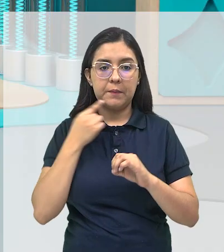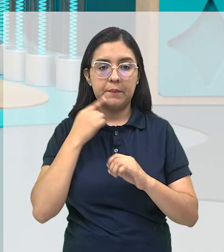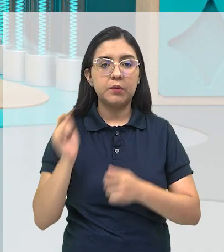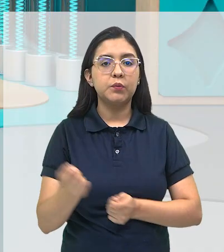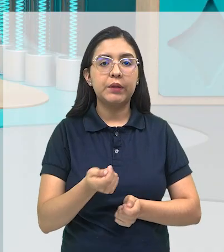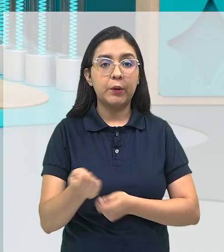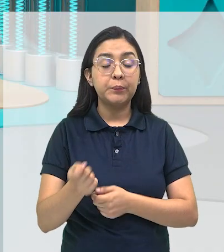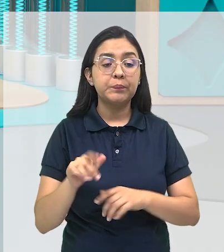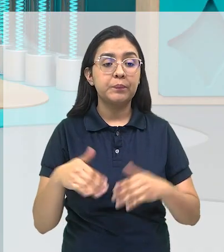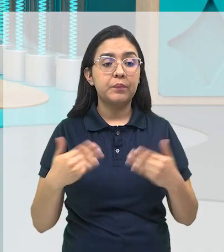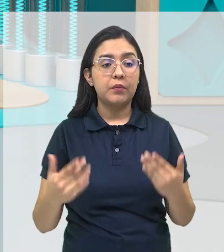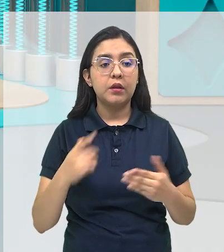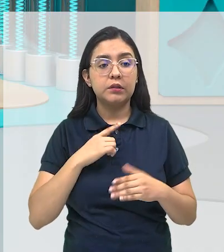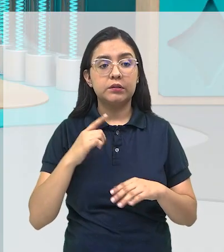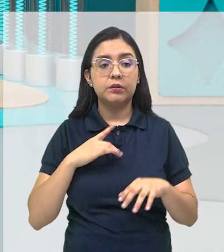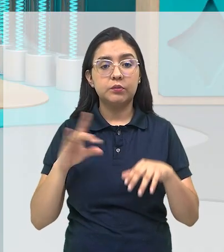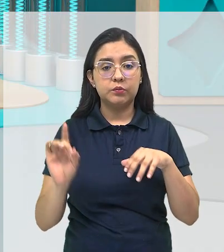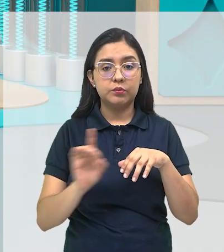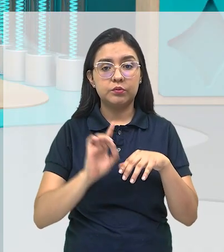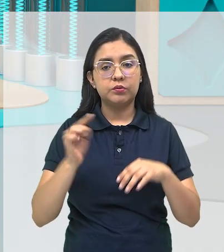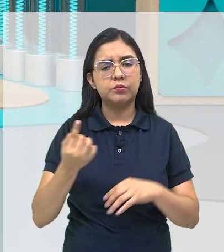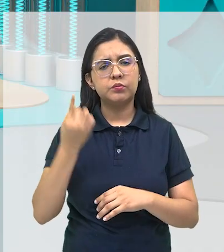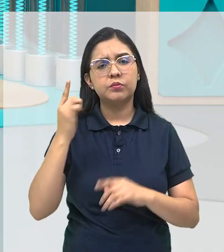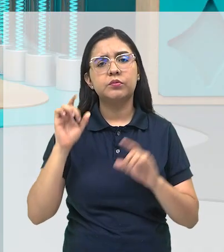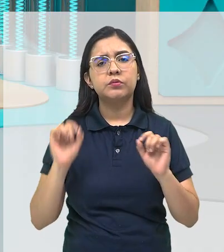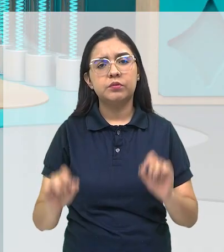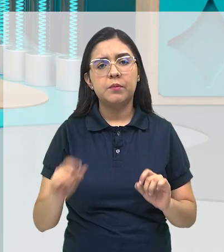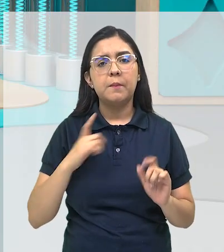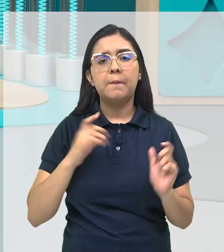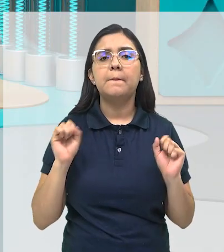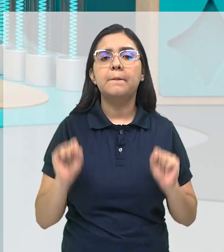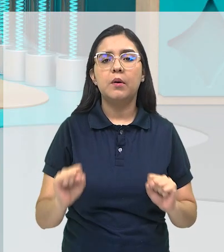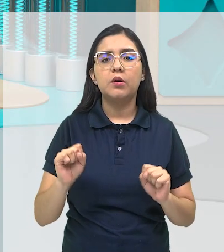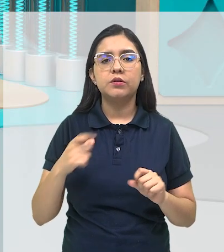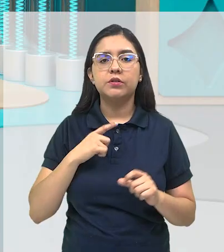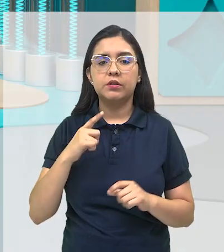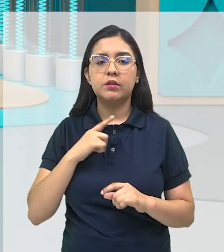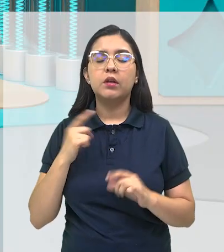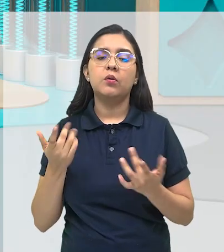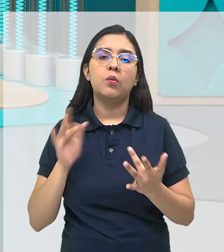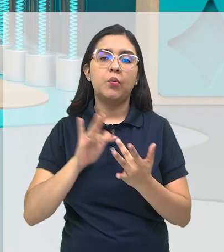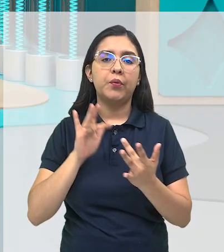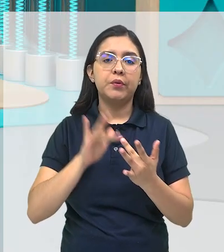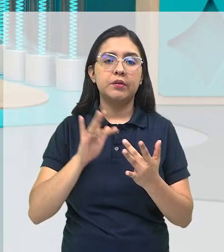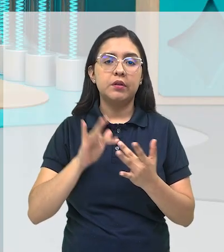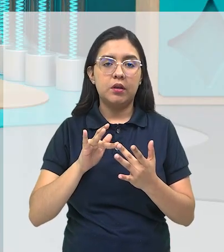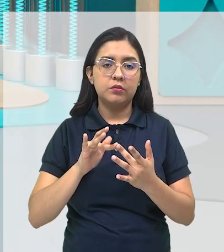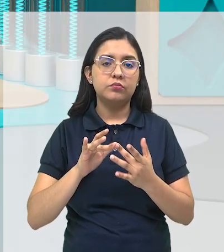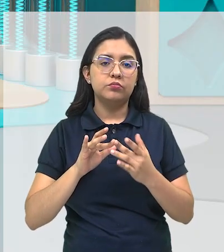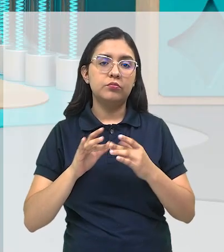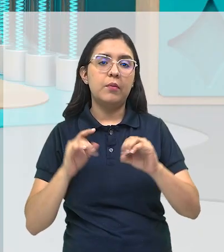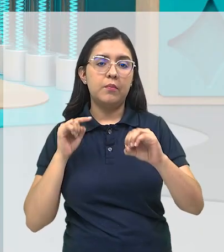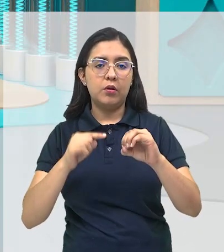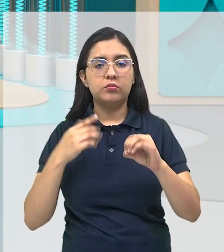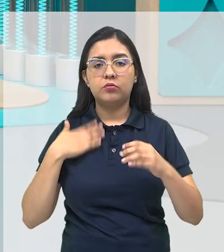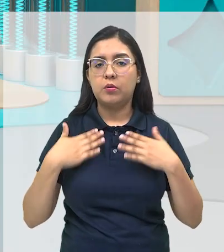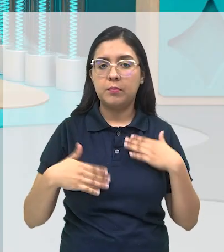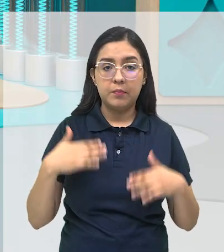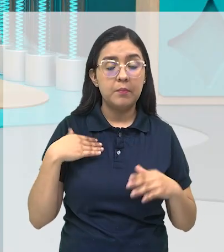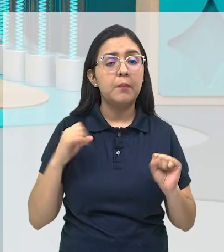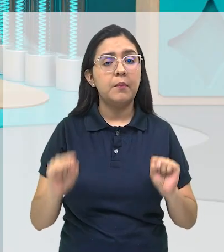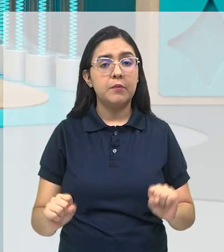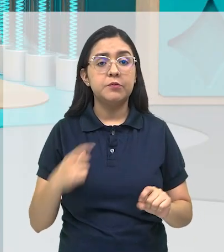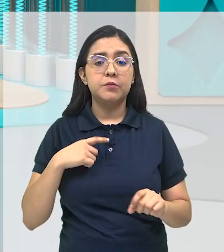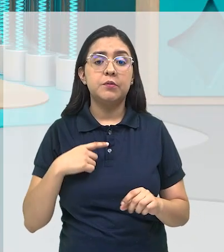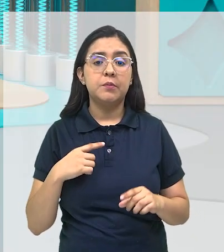bom? Os goleiros, eles são os únicos que podem tocar na bola com qualquer parte do corpo. Isso